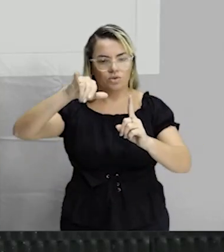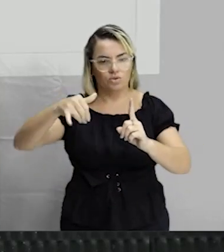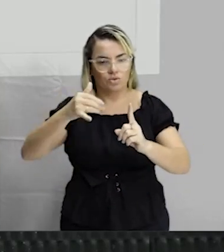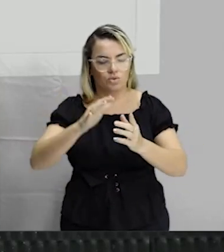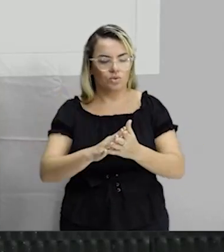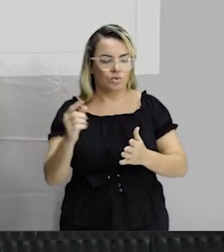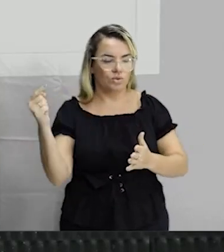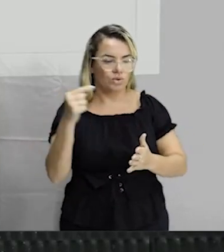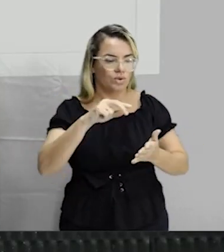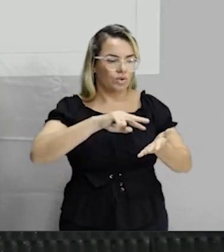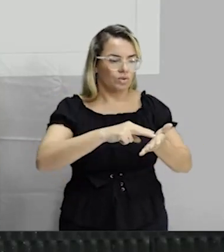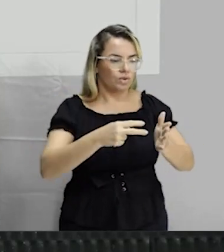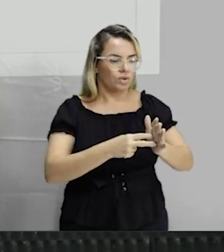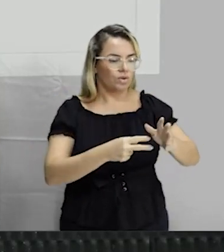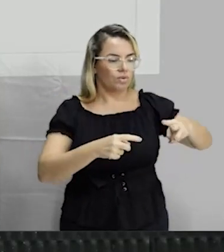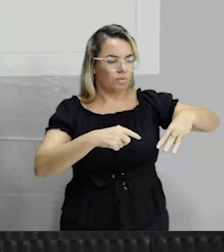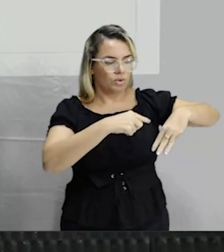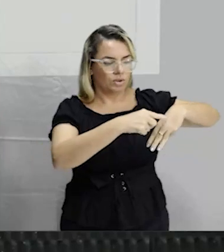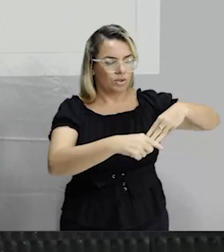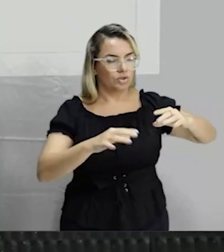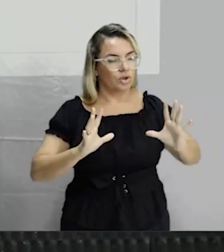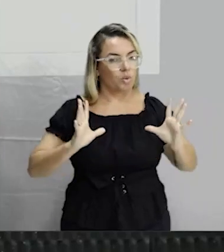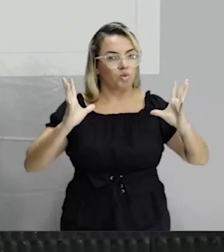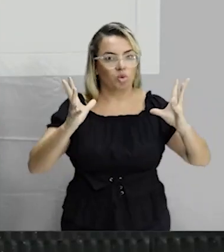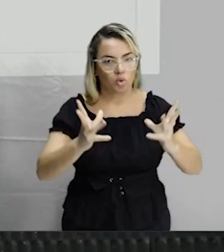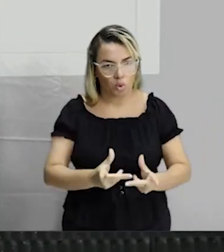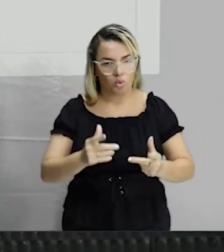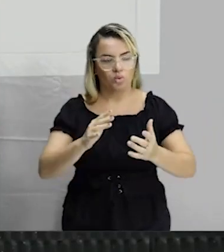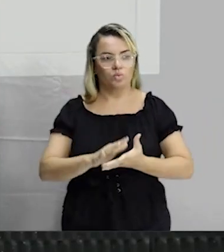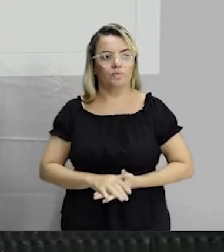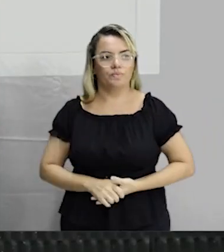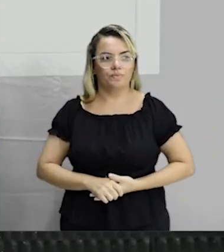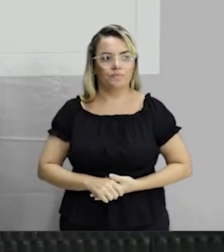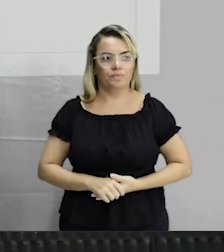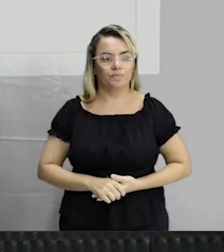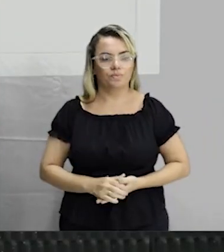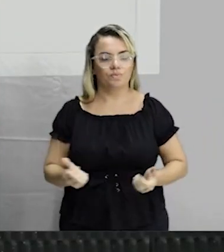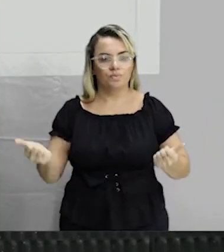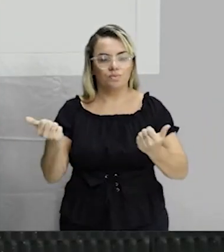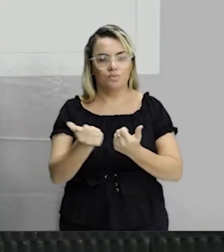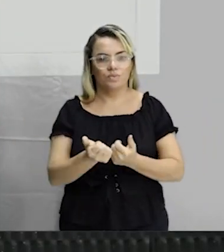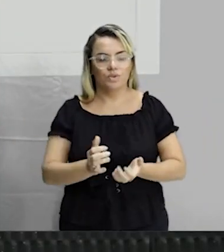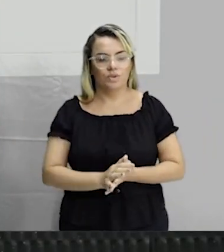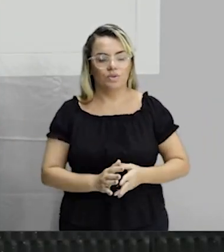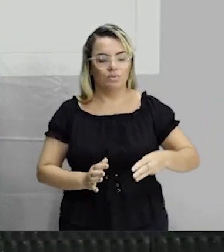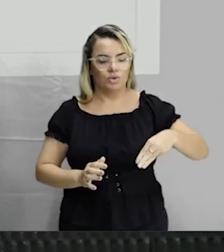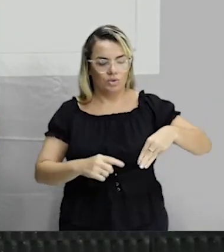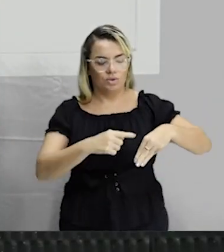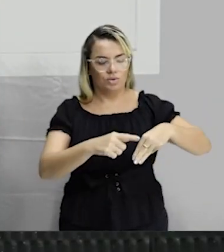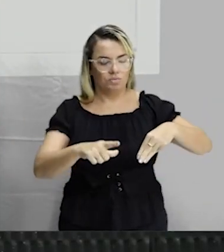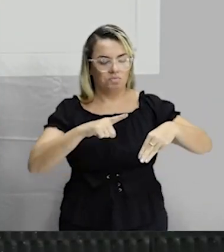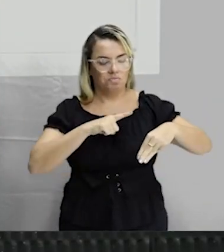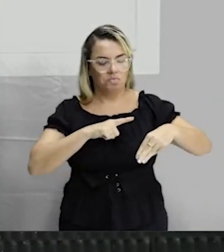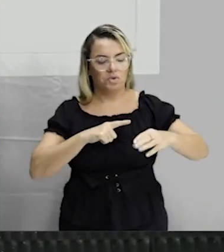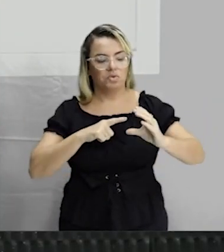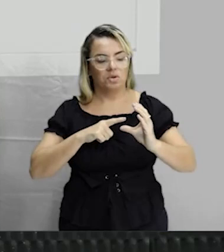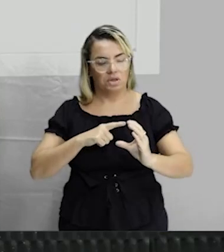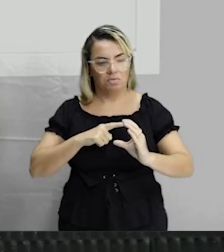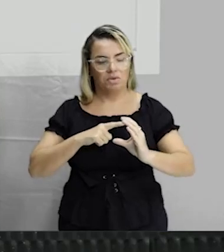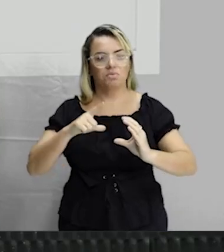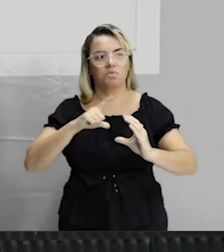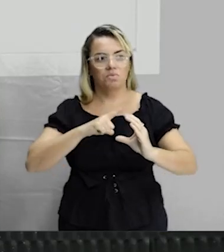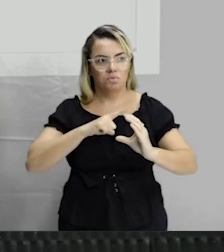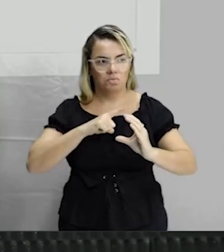juros. Então vamos lá, vamos substituir aqui os valores que a gente tem, né? O montante agora eu tenho, o capital eu tenho,